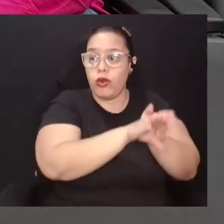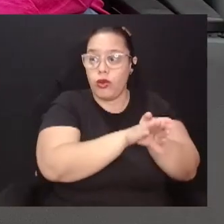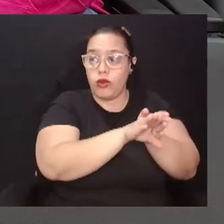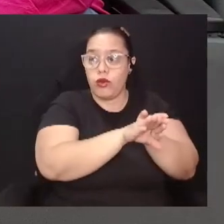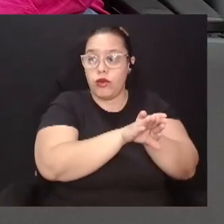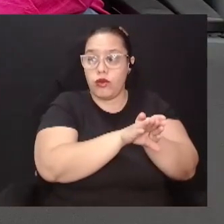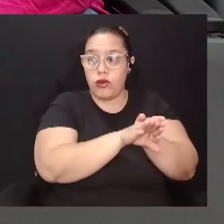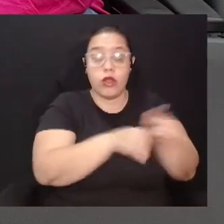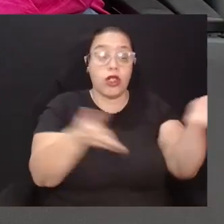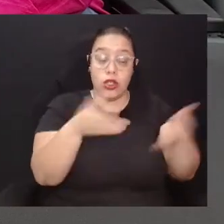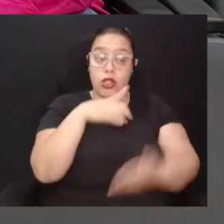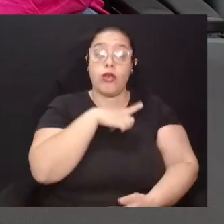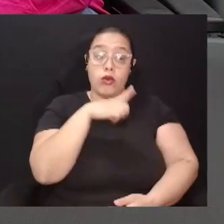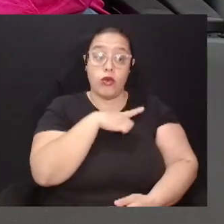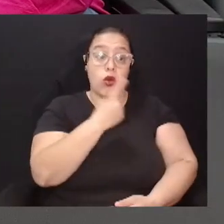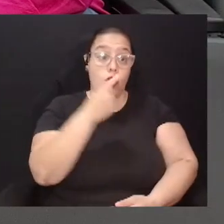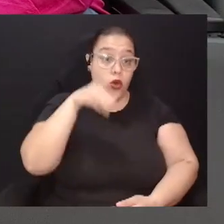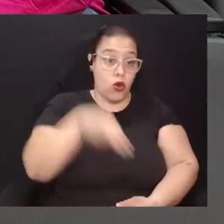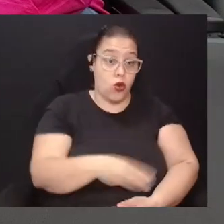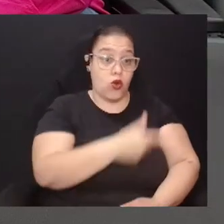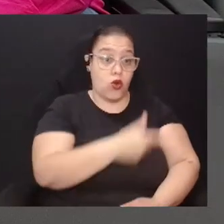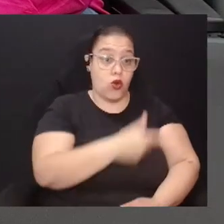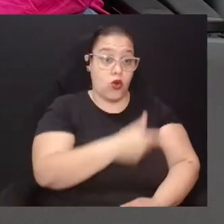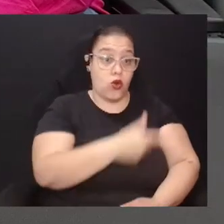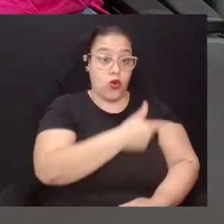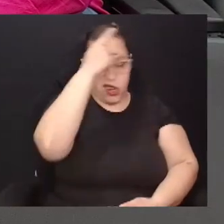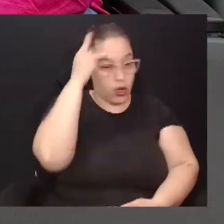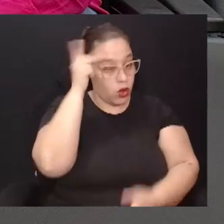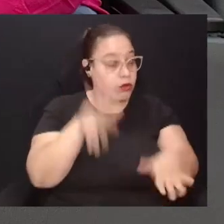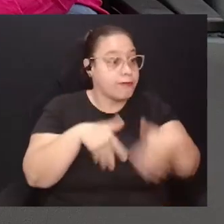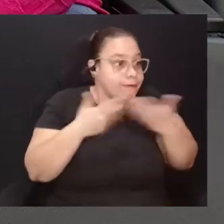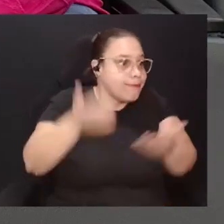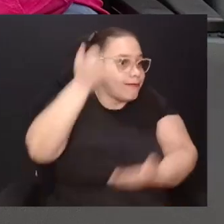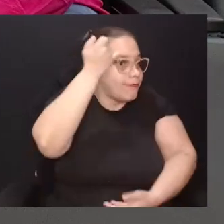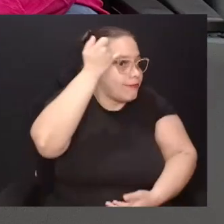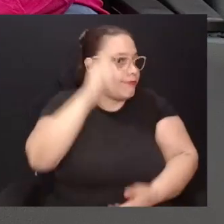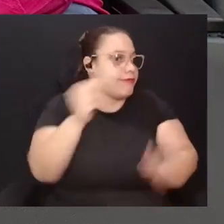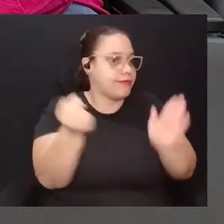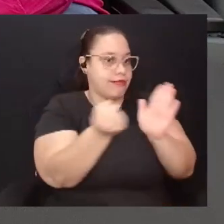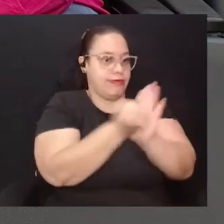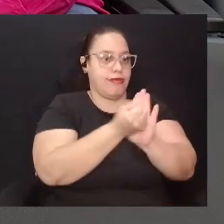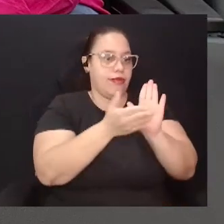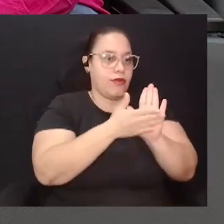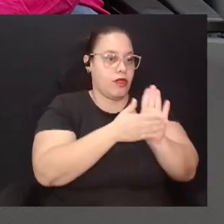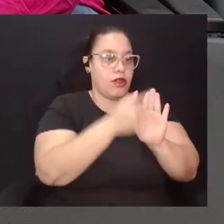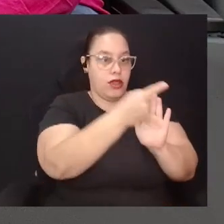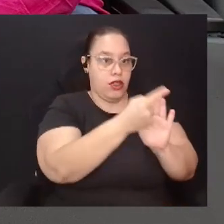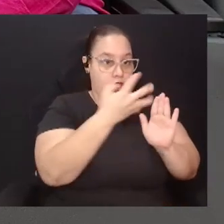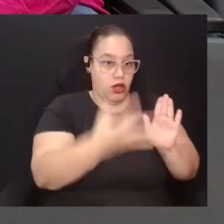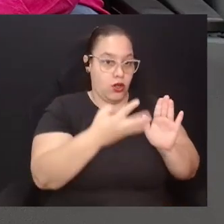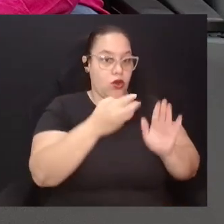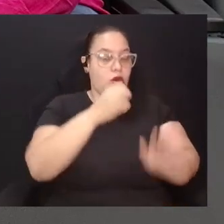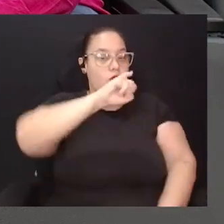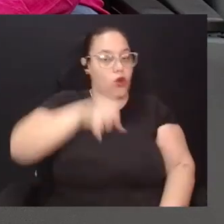chegou nessa cidade que a gente tem hoje, com 1.200.000 habitantes, né? Então, a ideia da gente marcar no dia